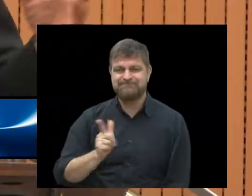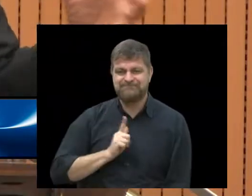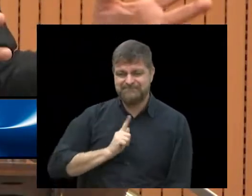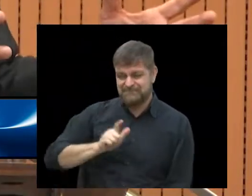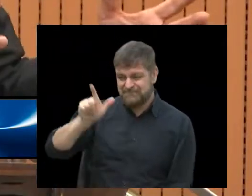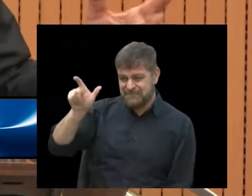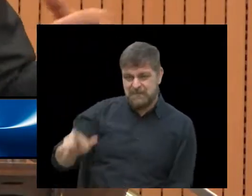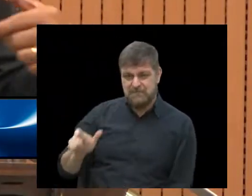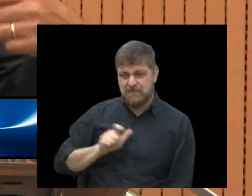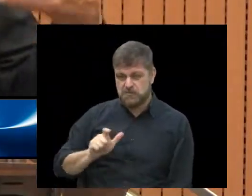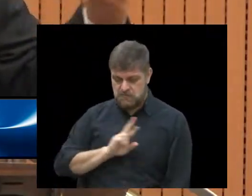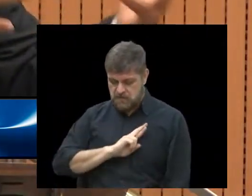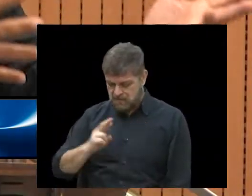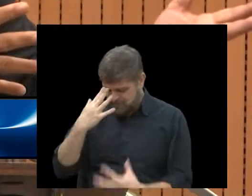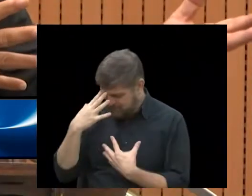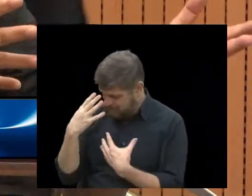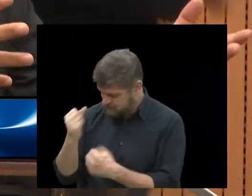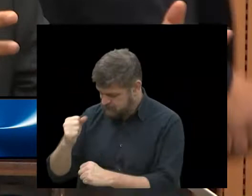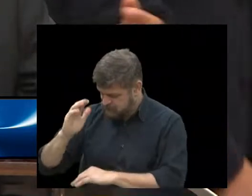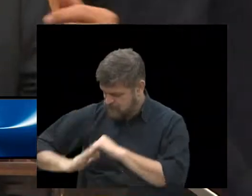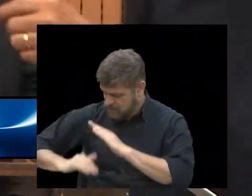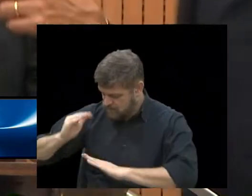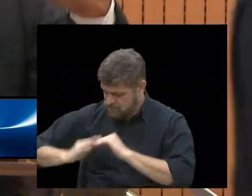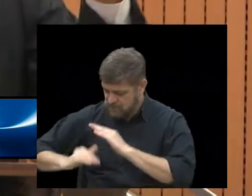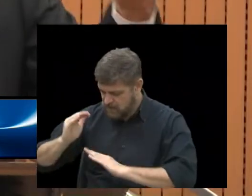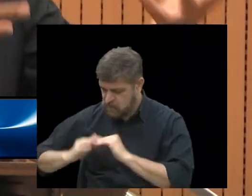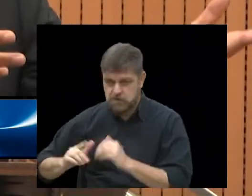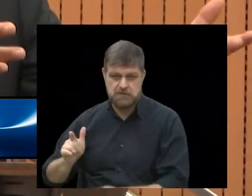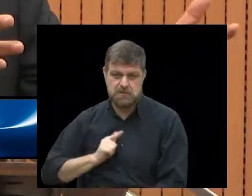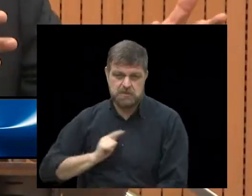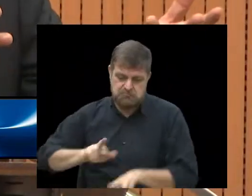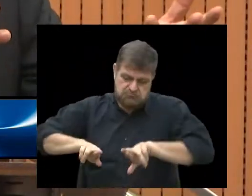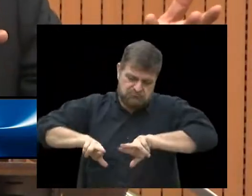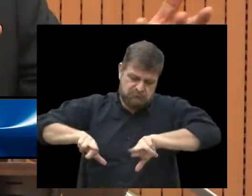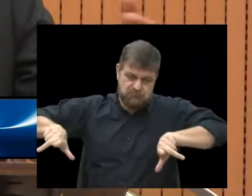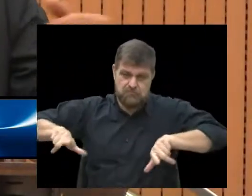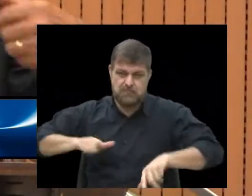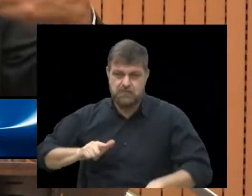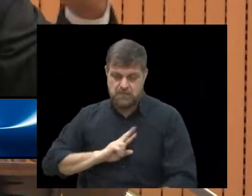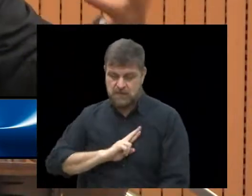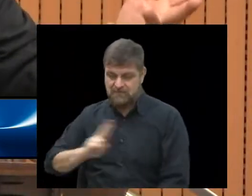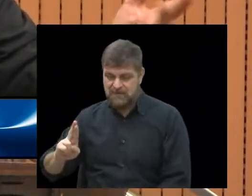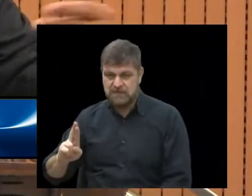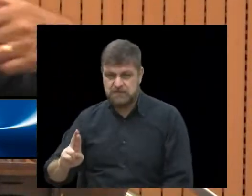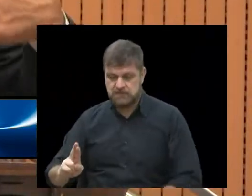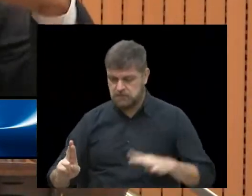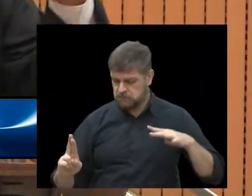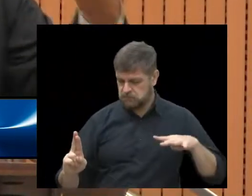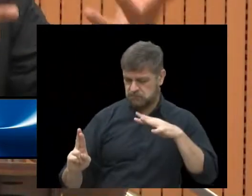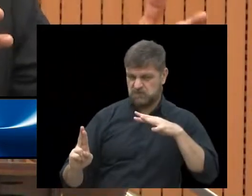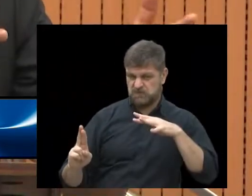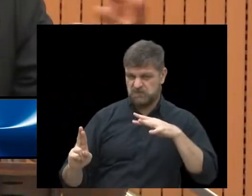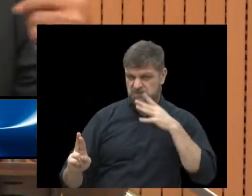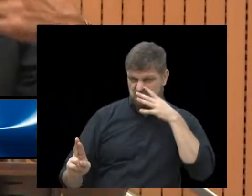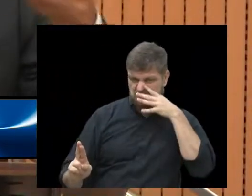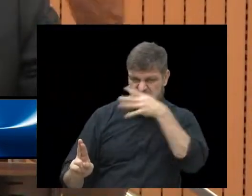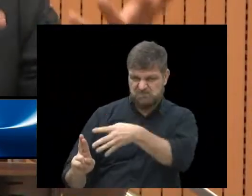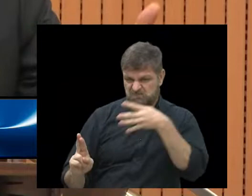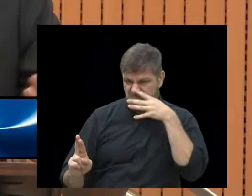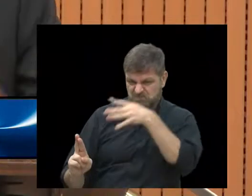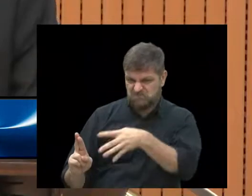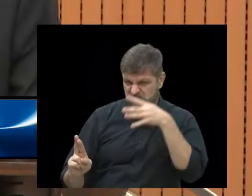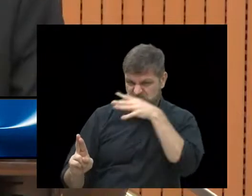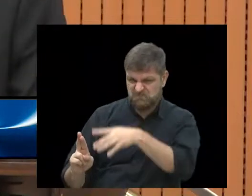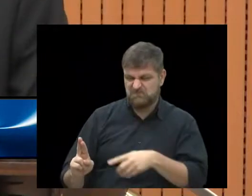o professante de uma fé, praticante de uma religião, de uma determinada bandeira, é agredido verbalmente, às vezes